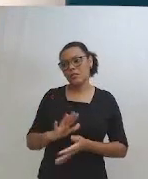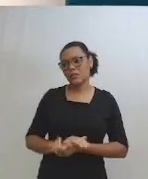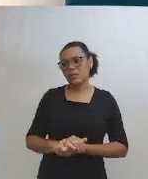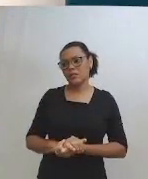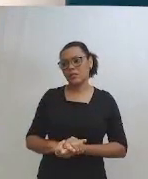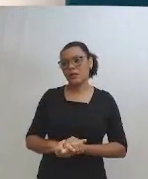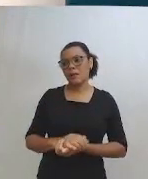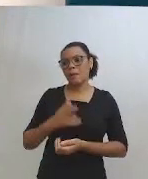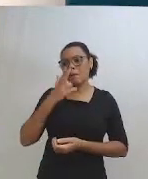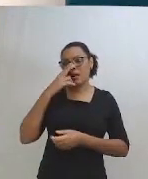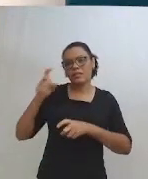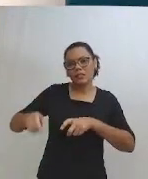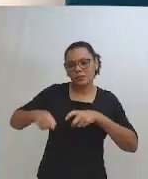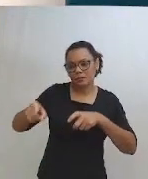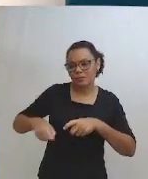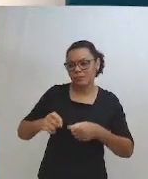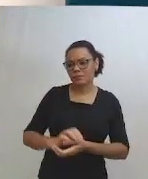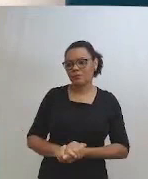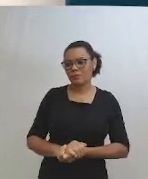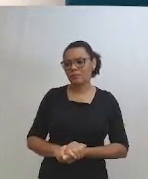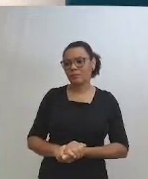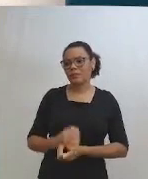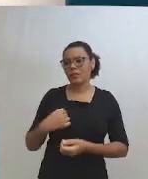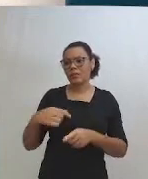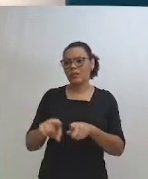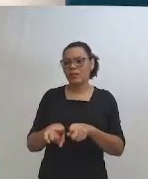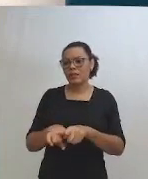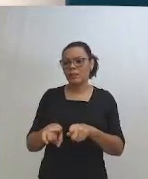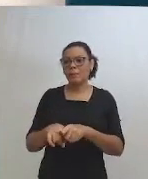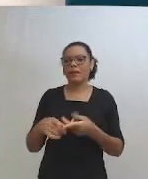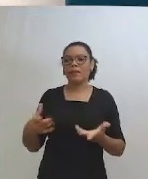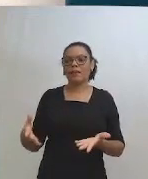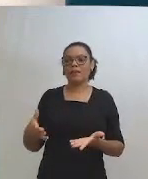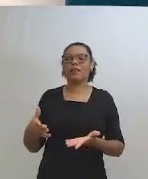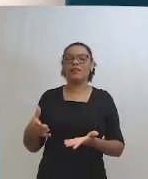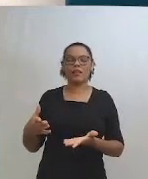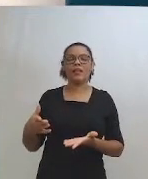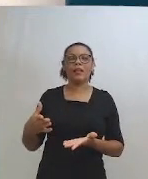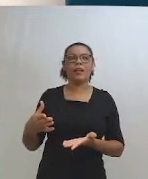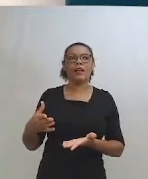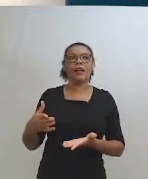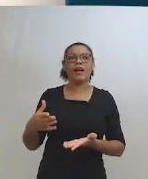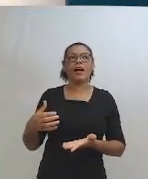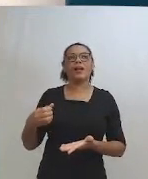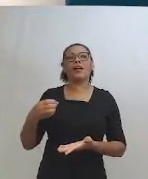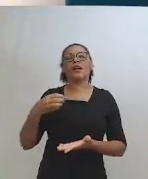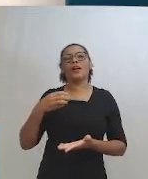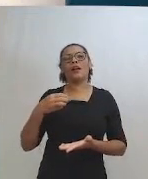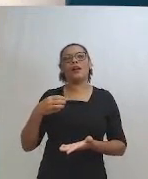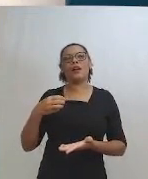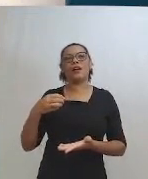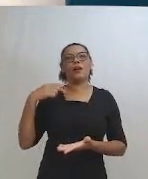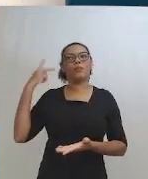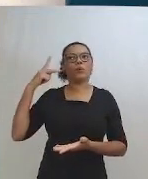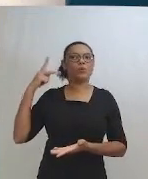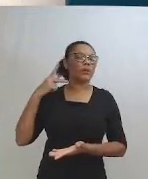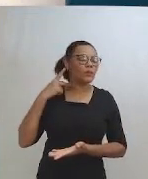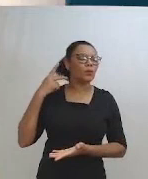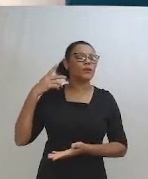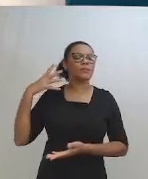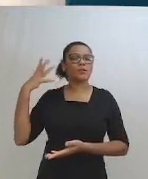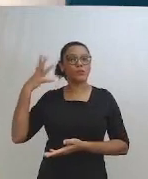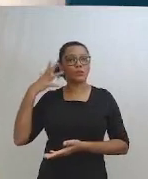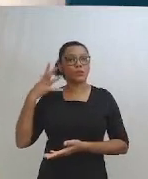qualificou. E também a doutora Luísa, pela sua sustentação oral. Mas, quanto ao